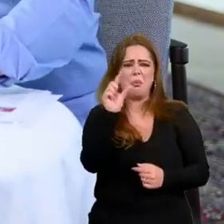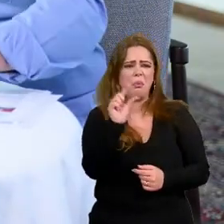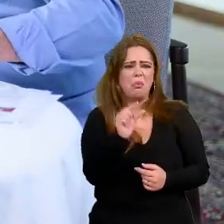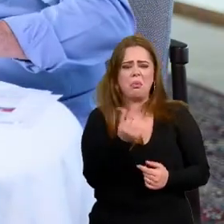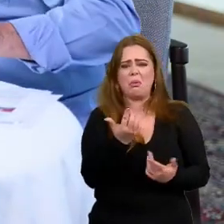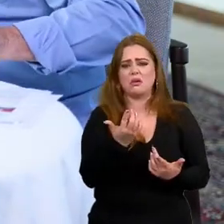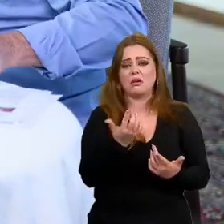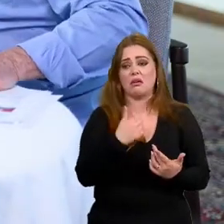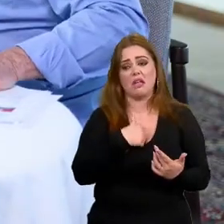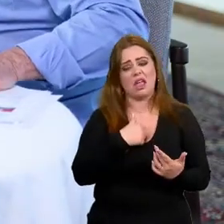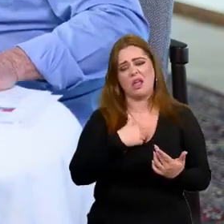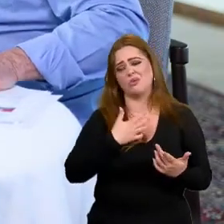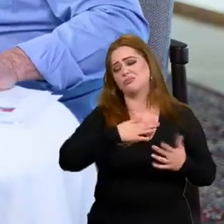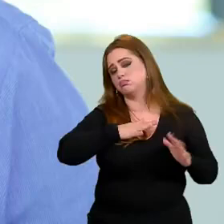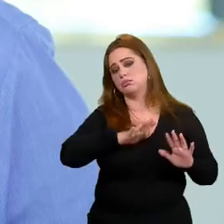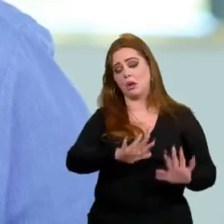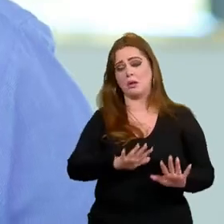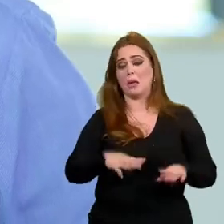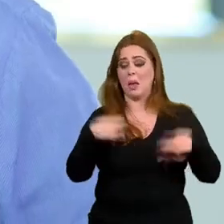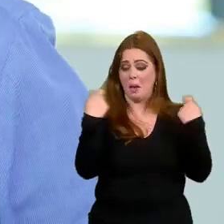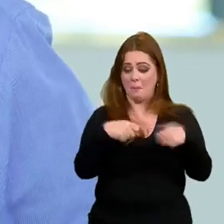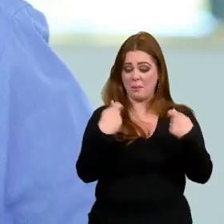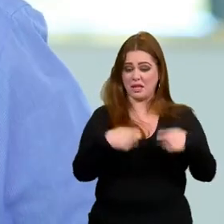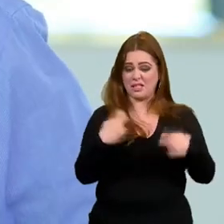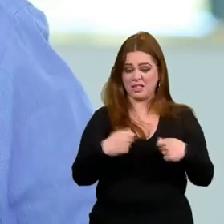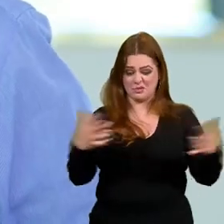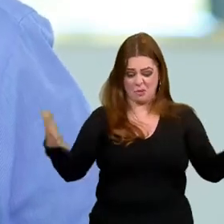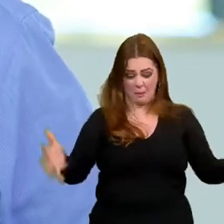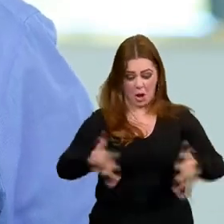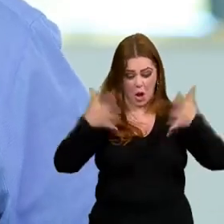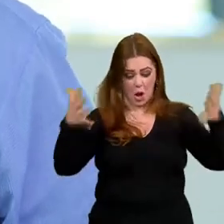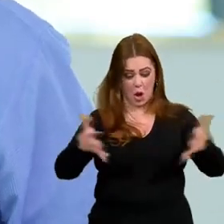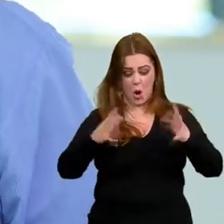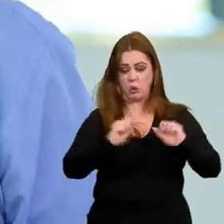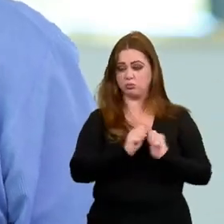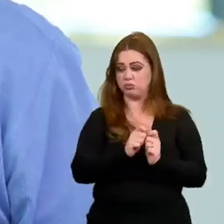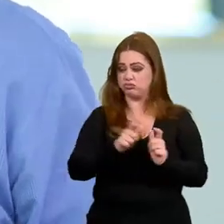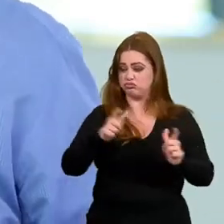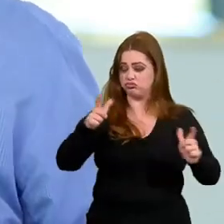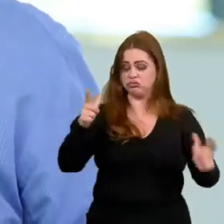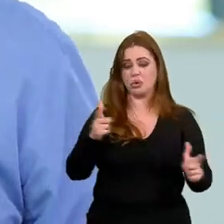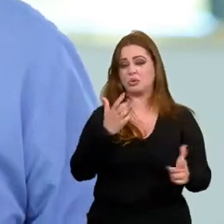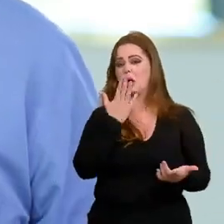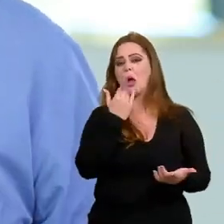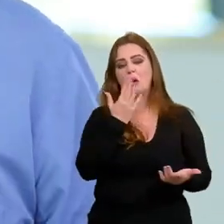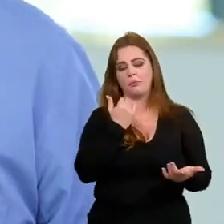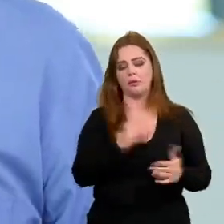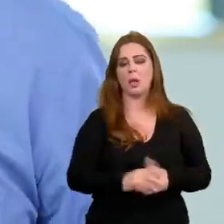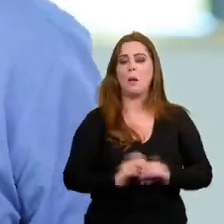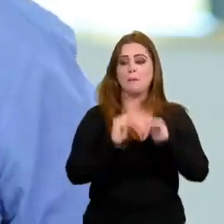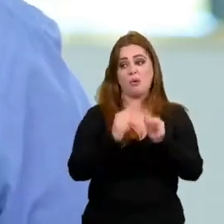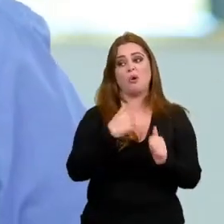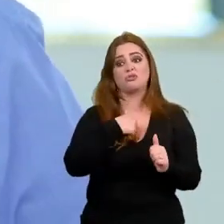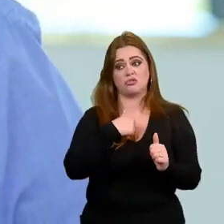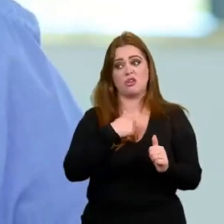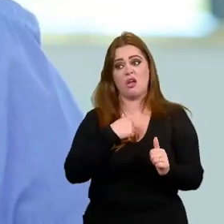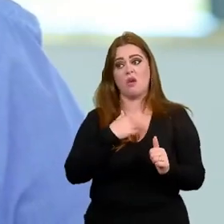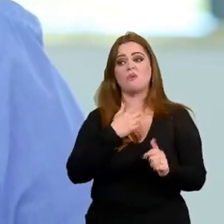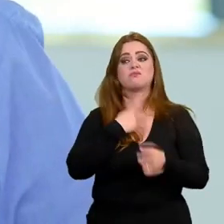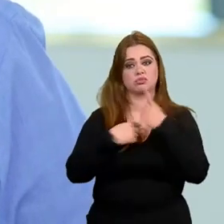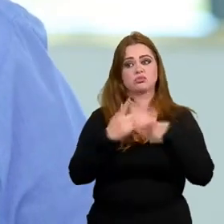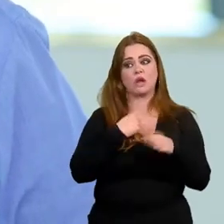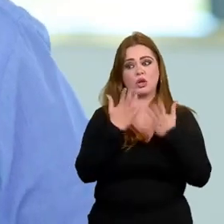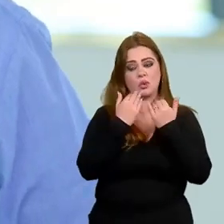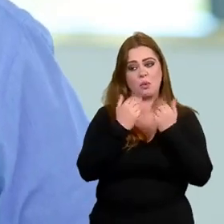isso. Eu preciso um pouco de quantidade. Pode ser guloseima da minha parte, mas eu gosto de quantidade. Uma rabada, por